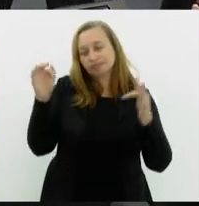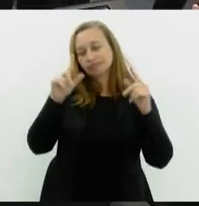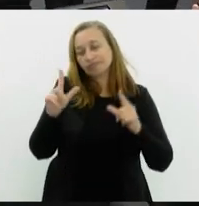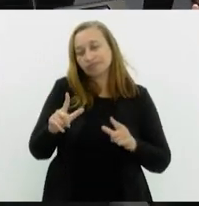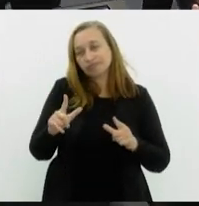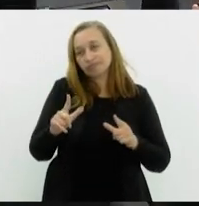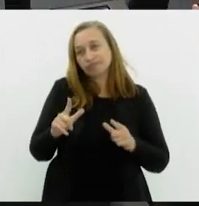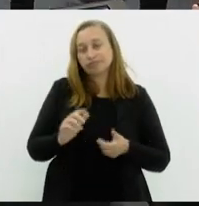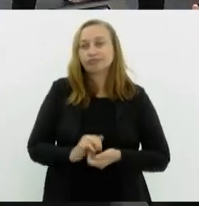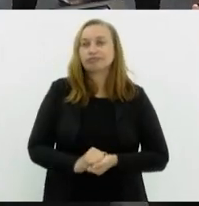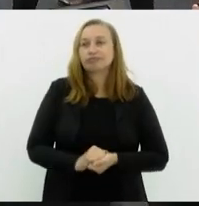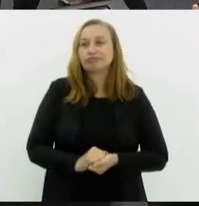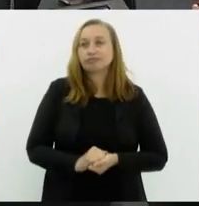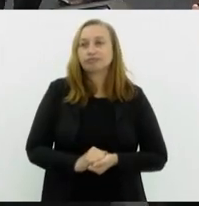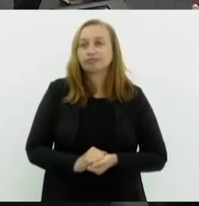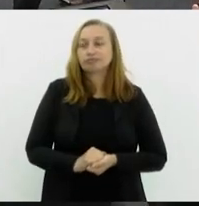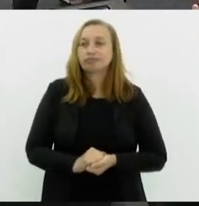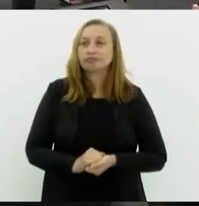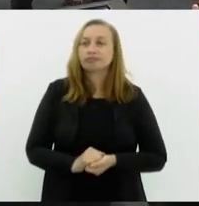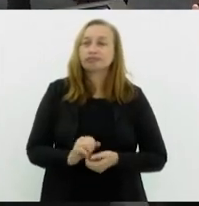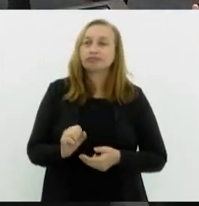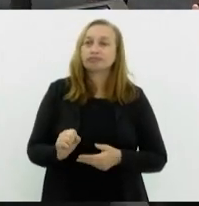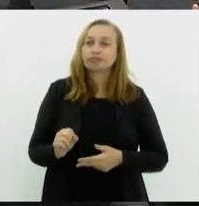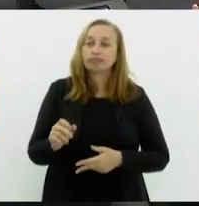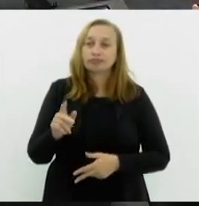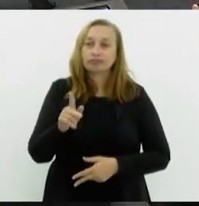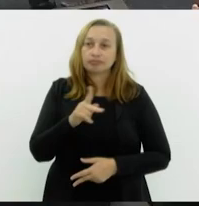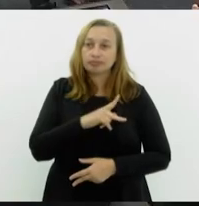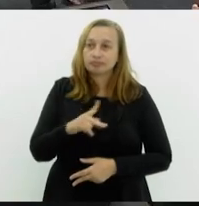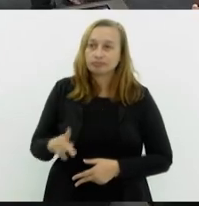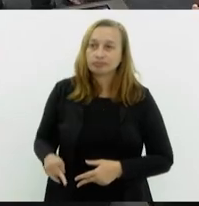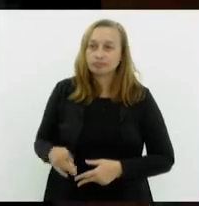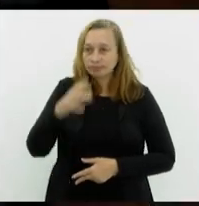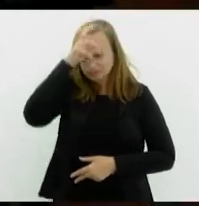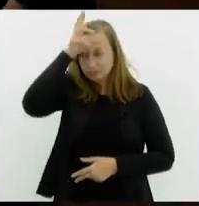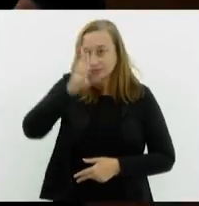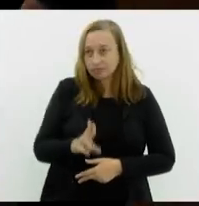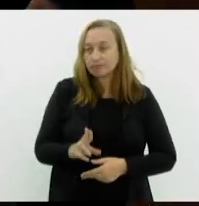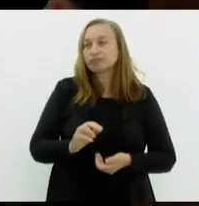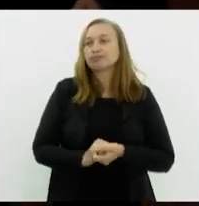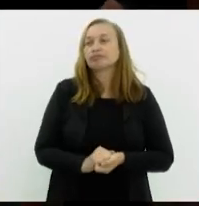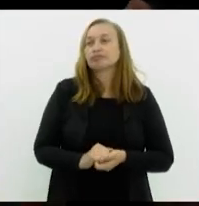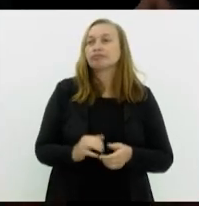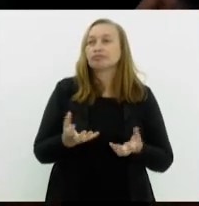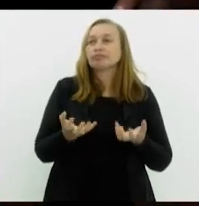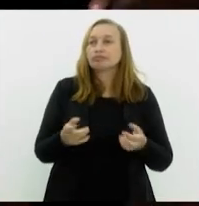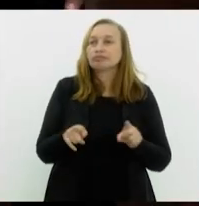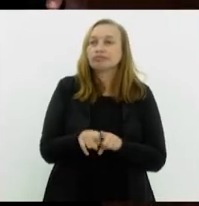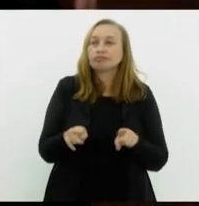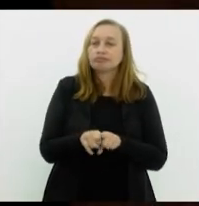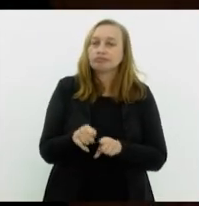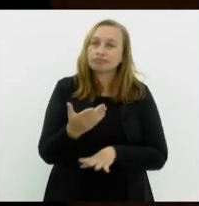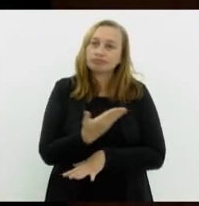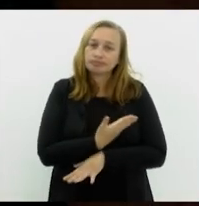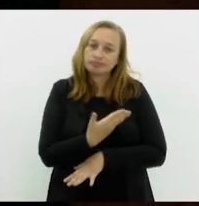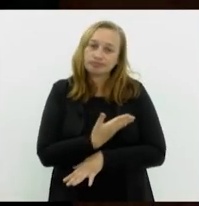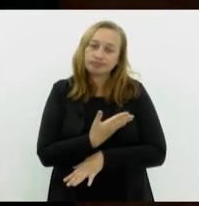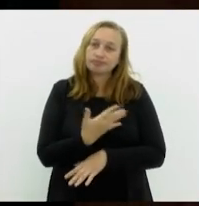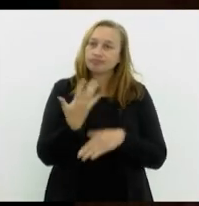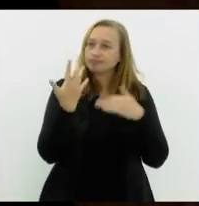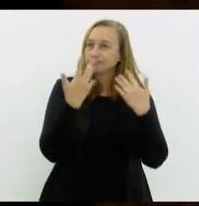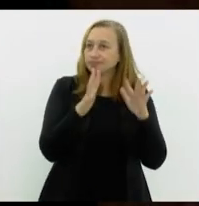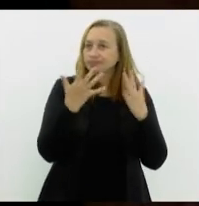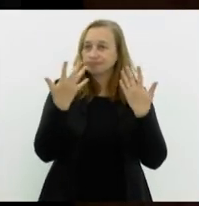chamá-la assim, presidente do Poder Legislativo. Tiaju, eu queria também, como meus colegas,